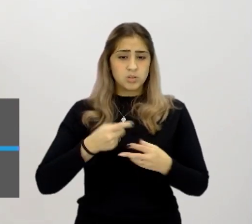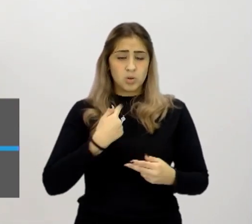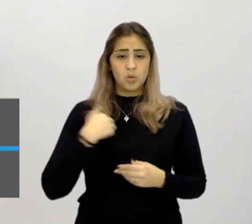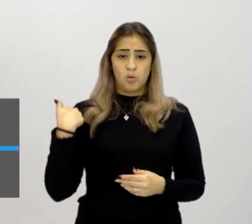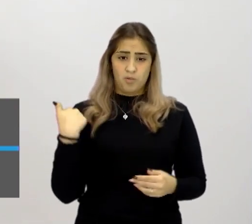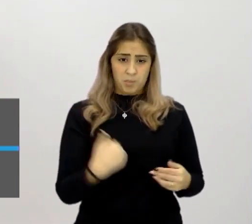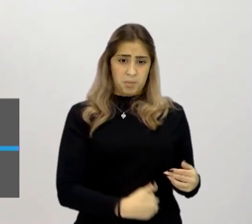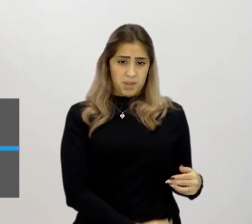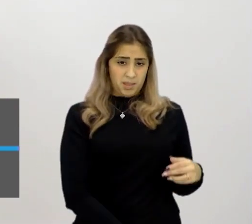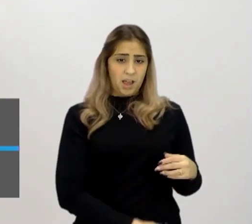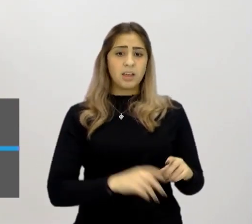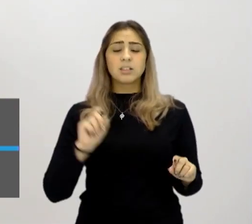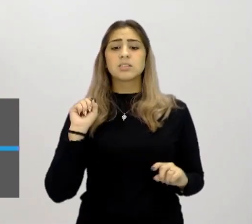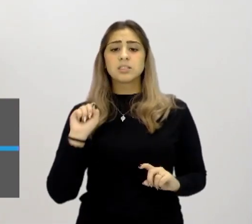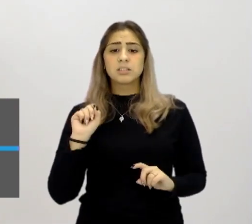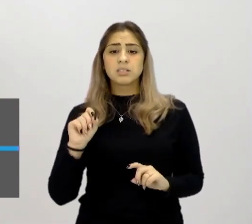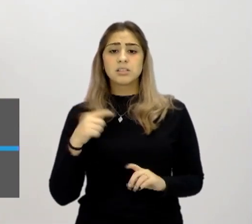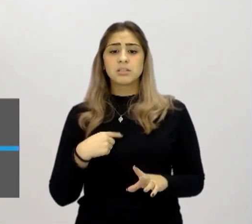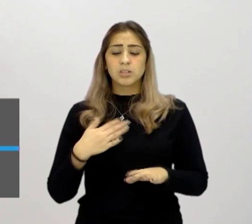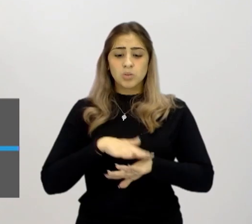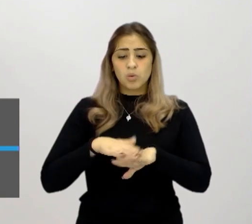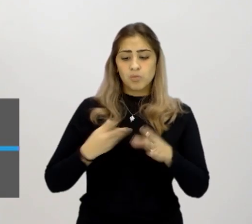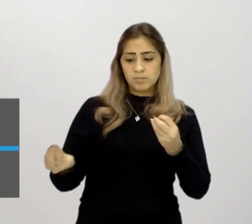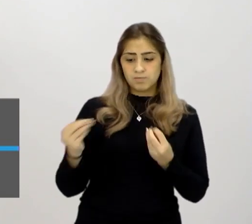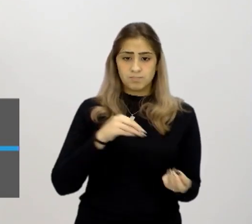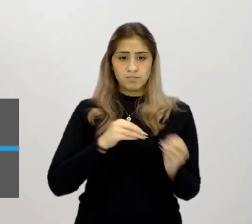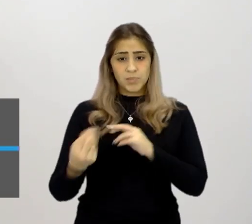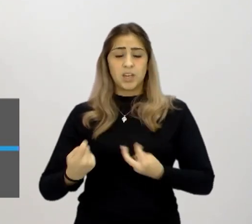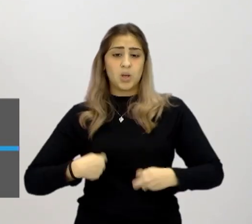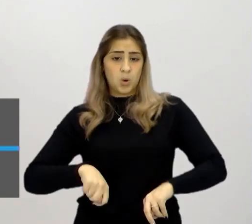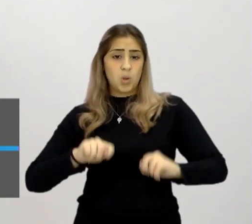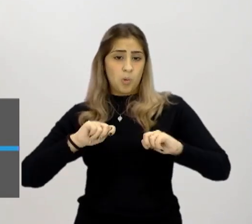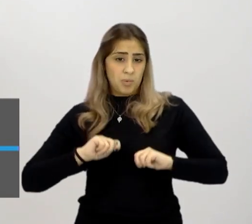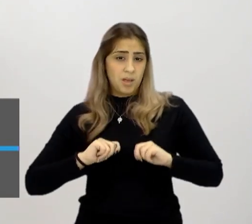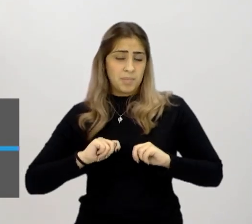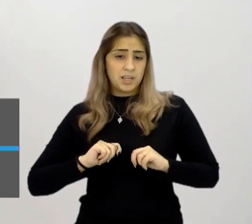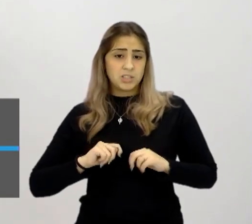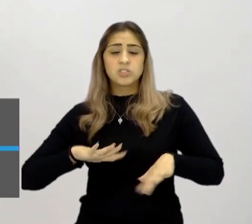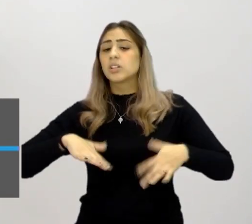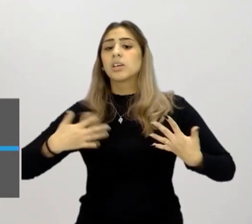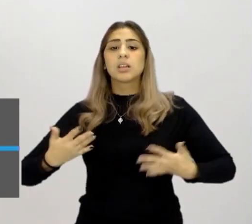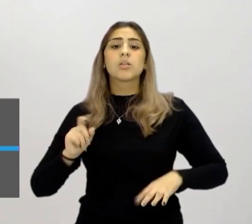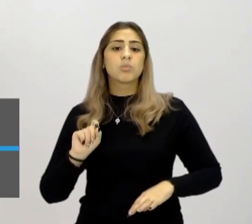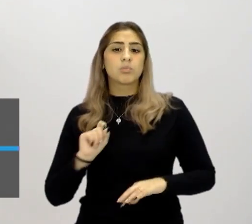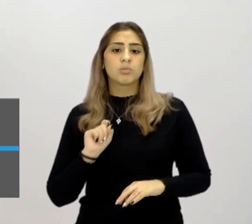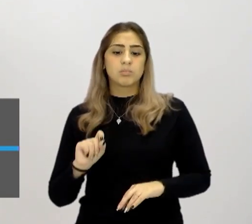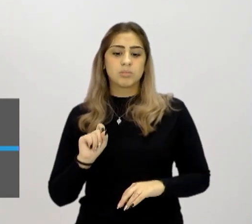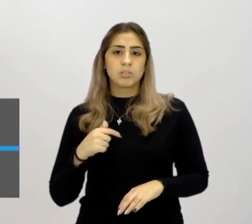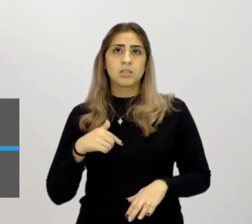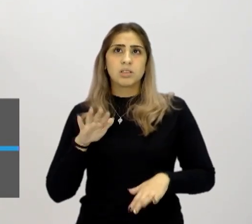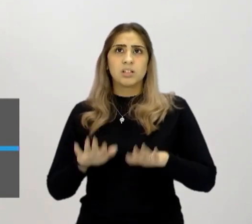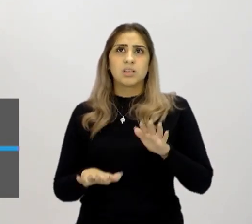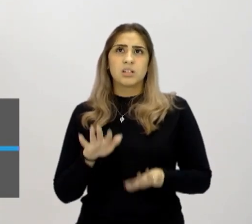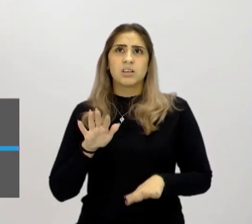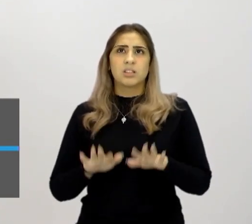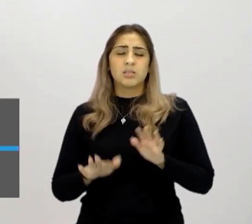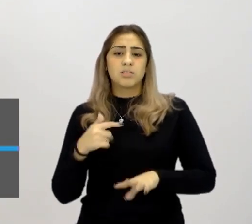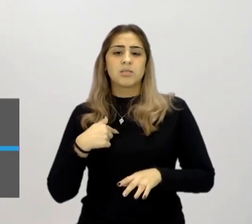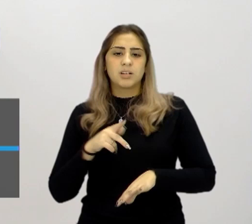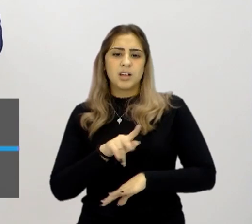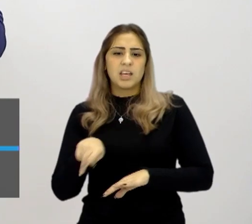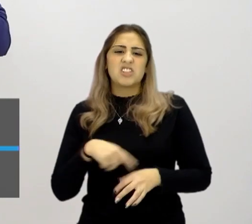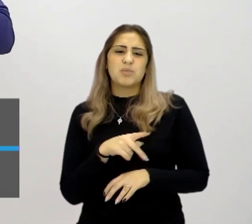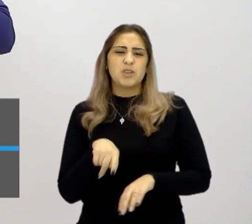intergovernamentais, né, que se articulam economicamente. Então, assim, alguns países, por